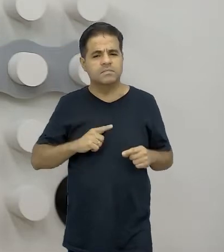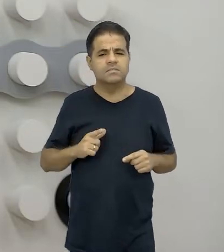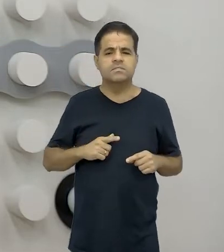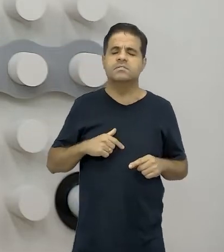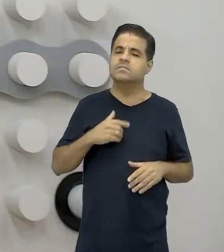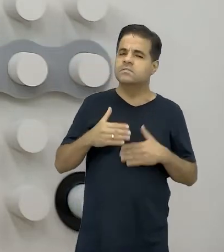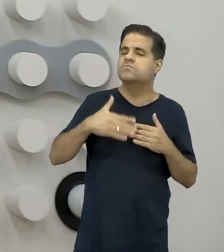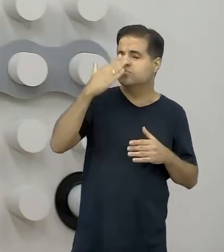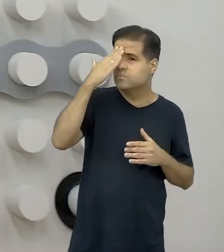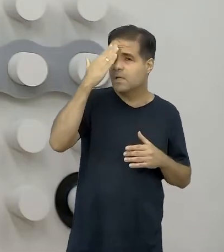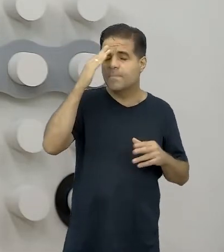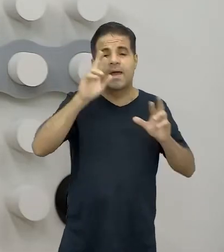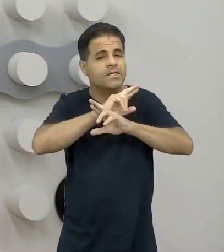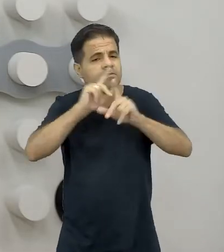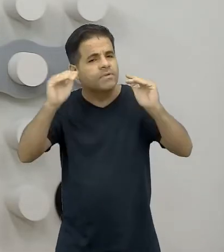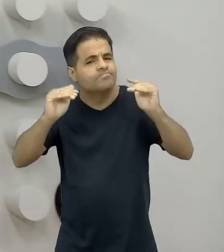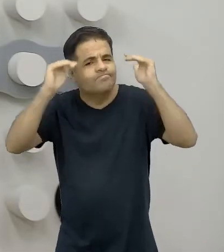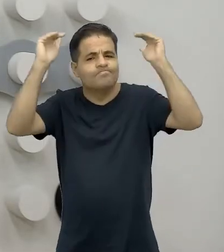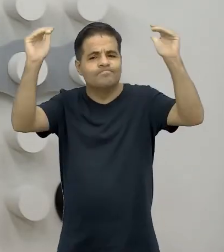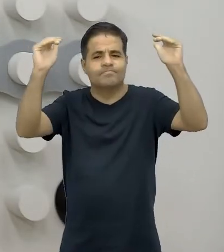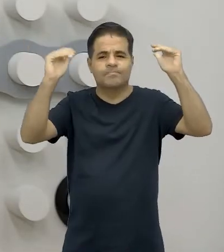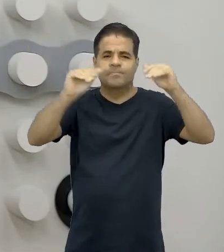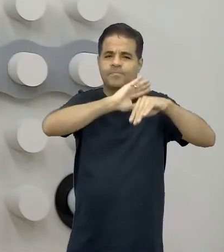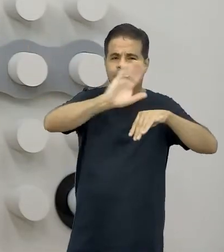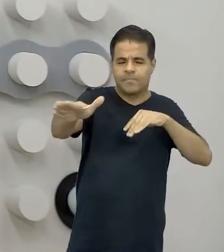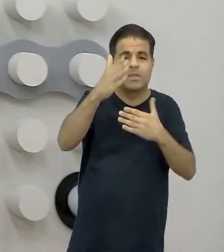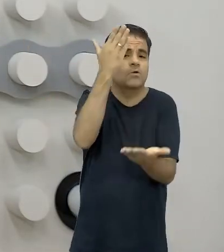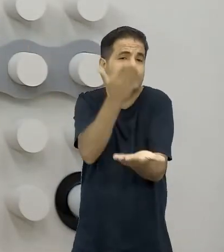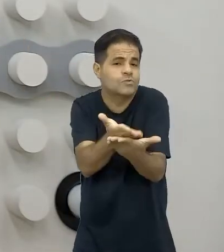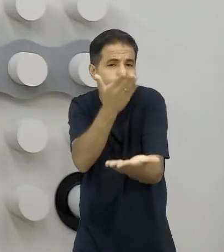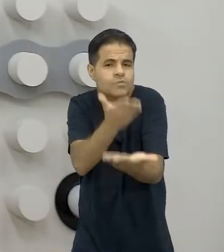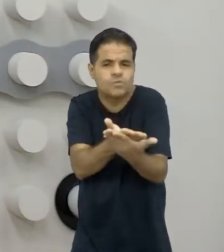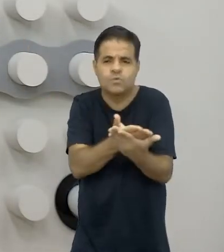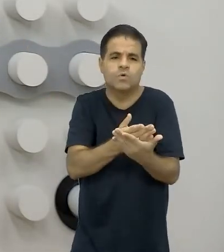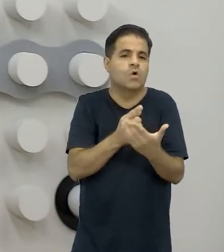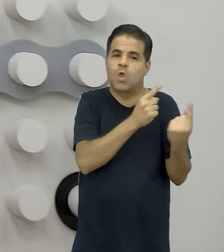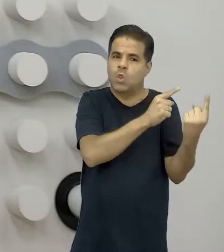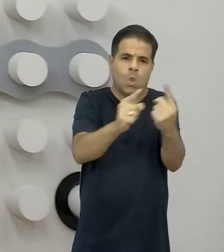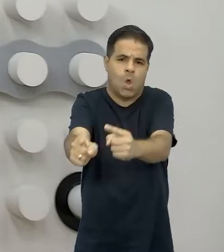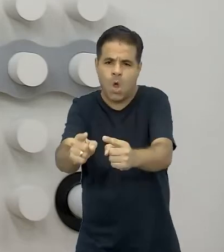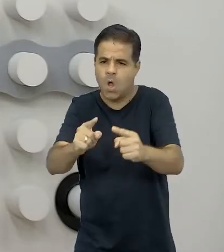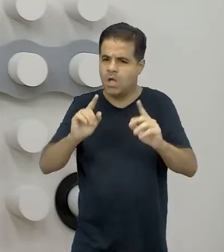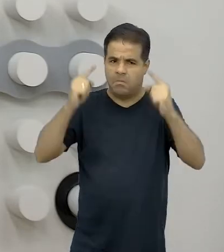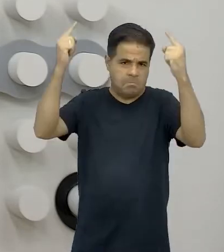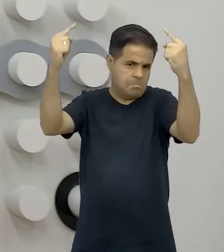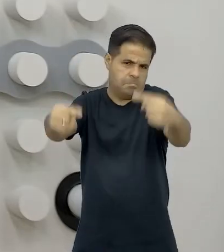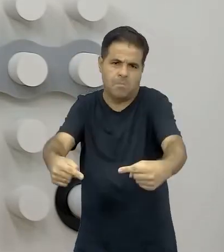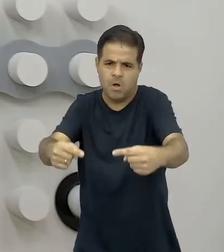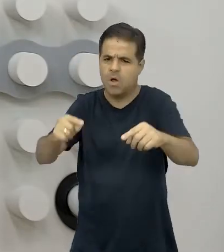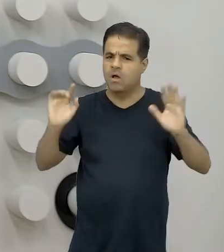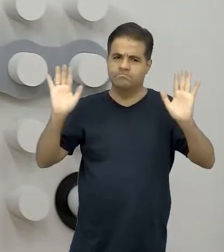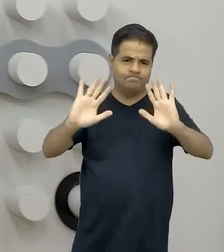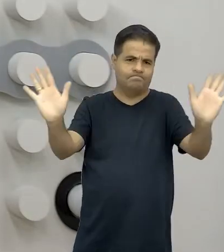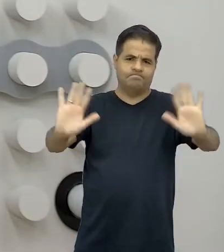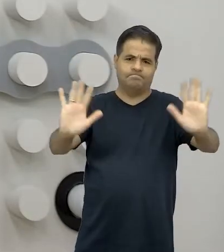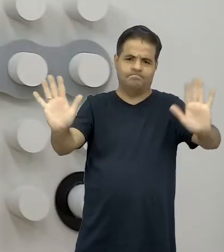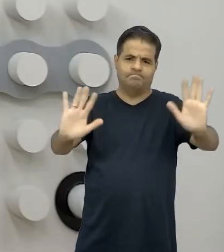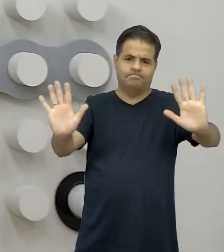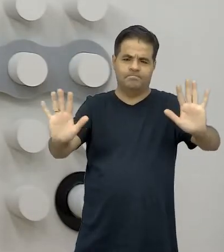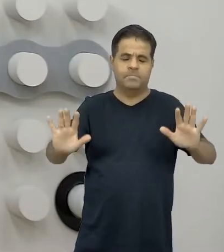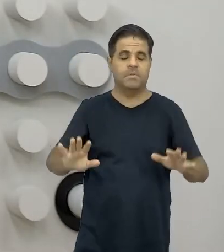sim um saber diferente do estudante. Não estou contestando nada disso, tá certo? Eu não estou contestando nada